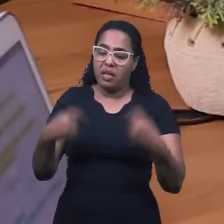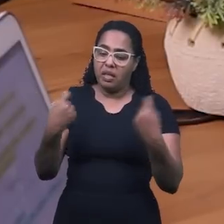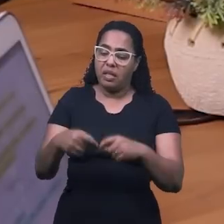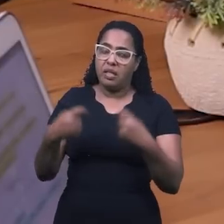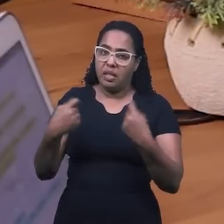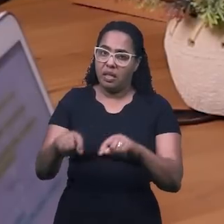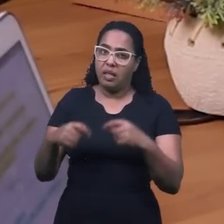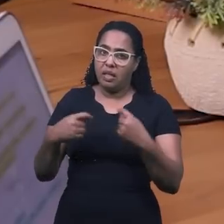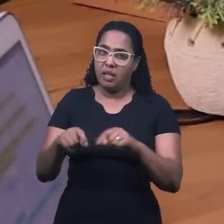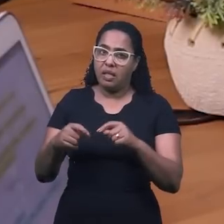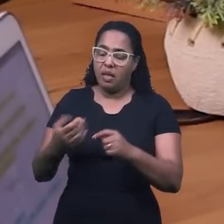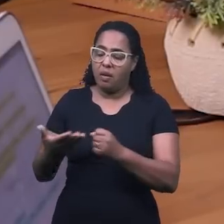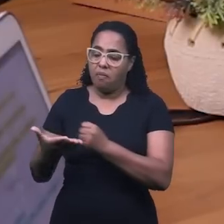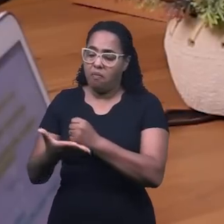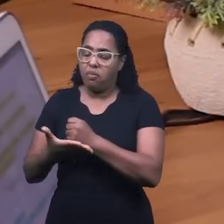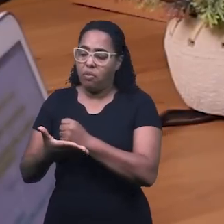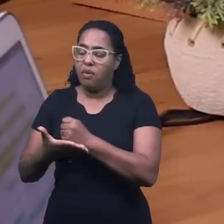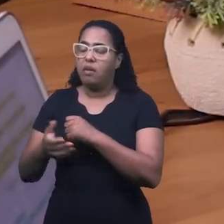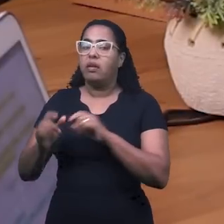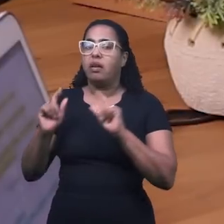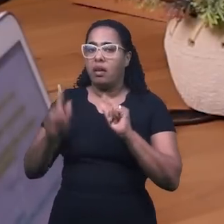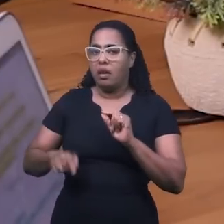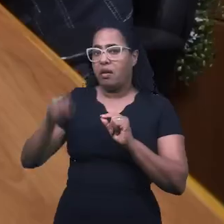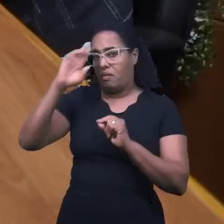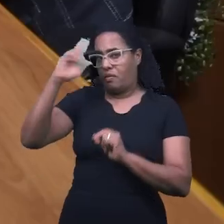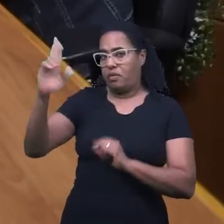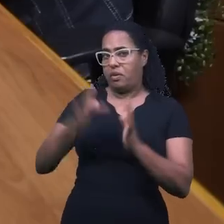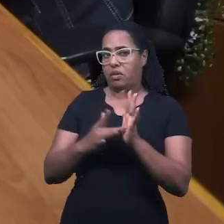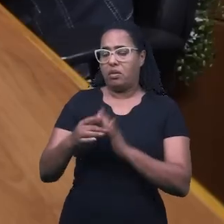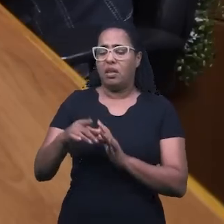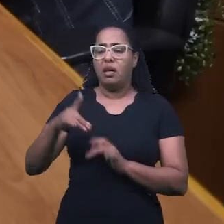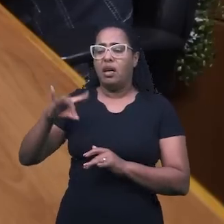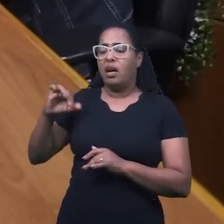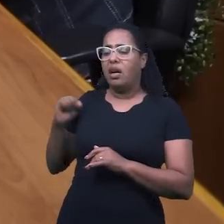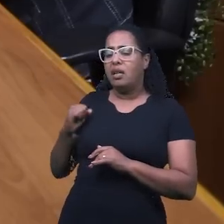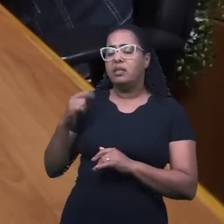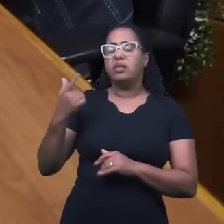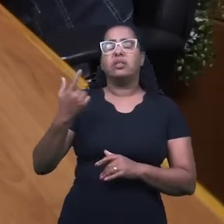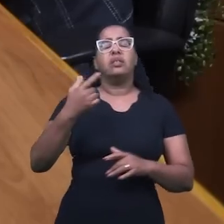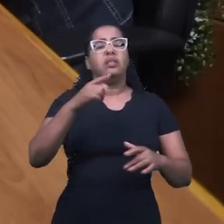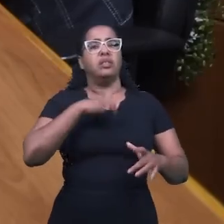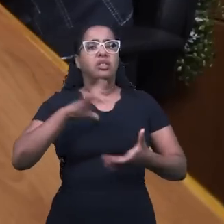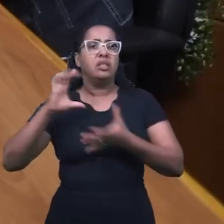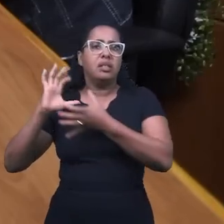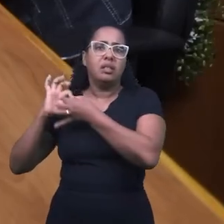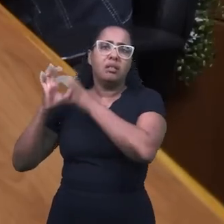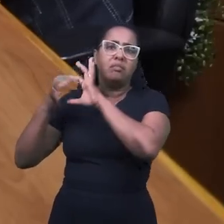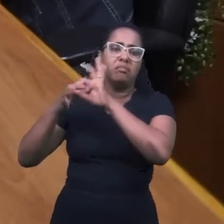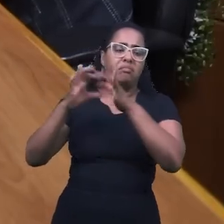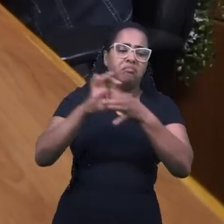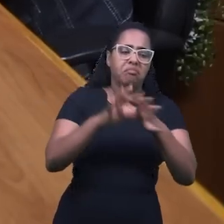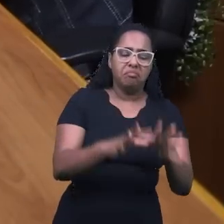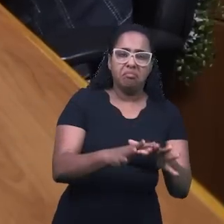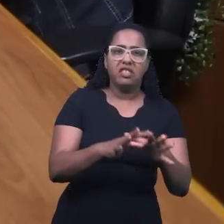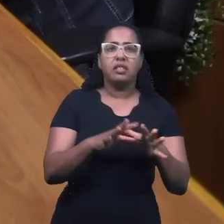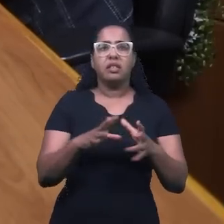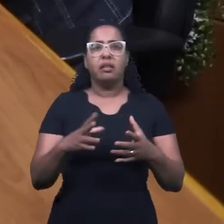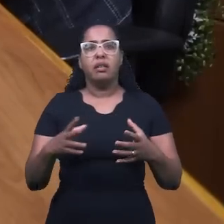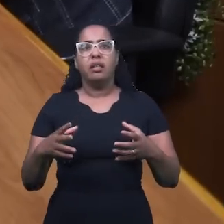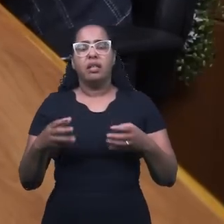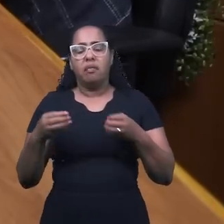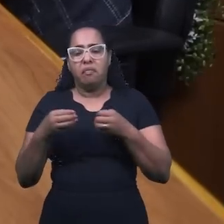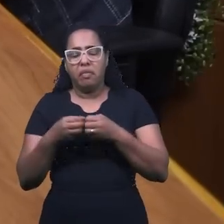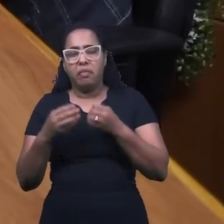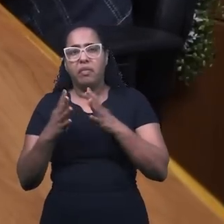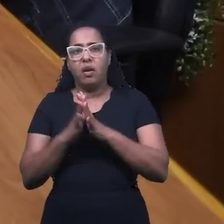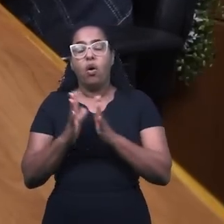não estiver, o alicerce não for o Senhor Jesus. Antigamente ainda tinha os bons costumes, Sim. né? Que